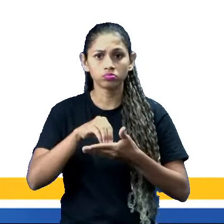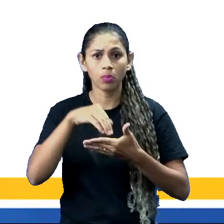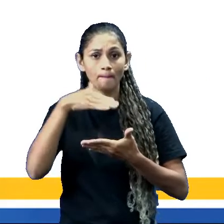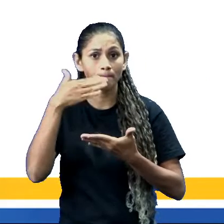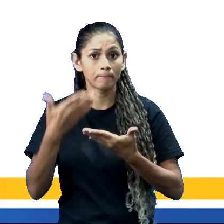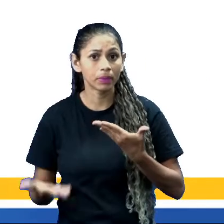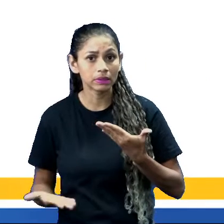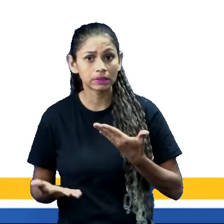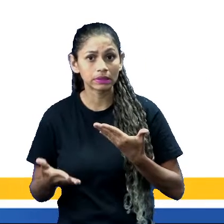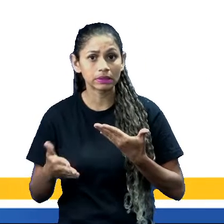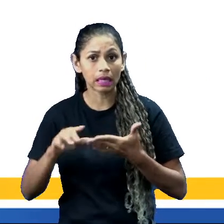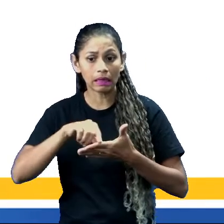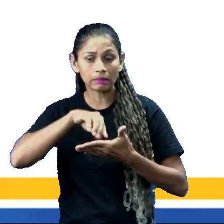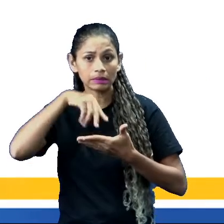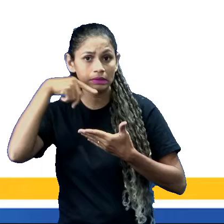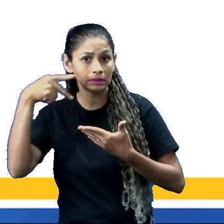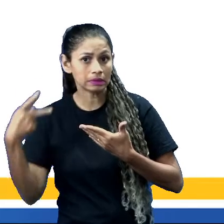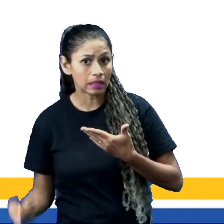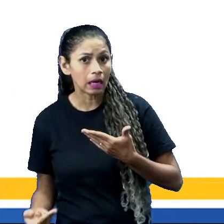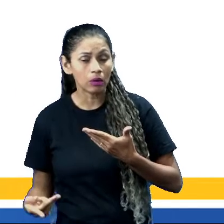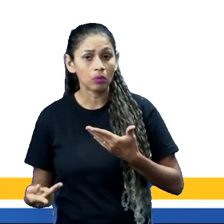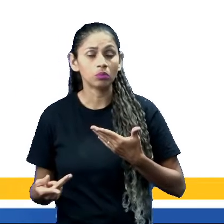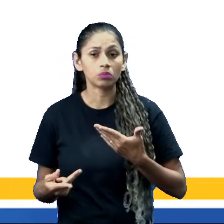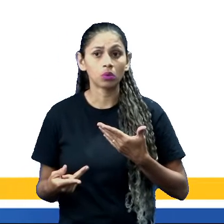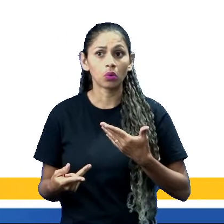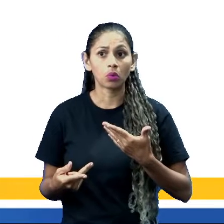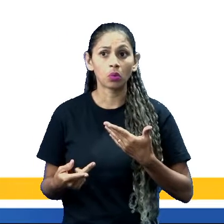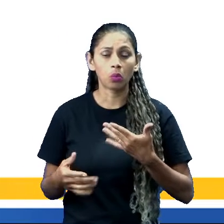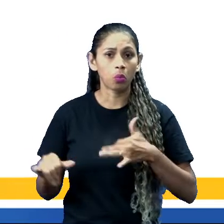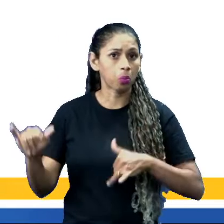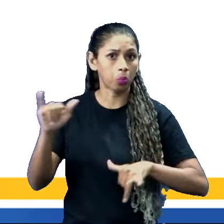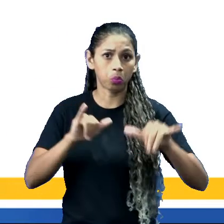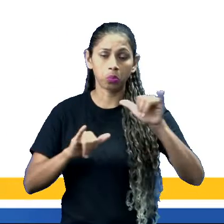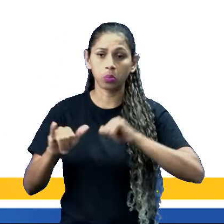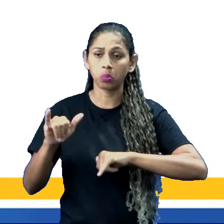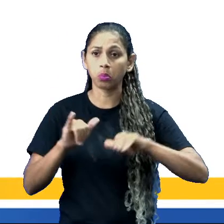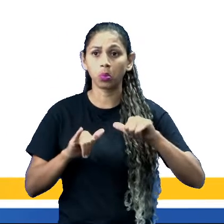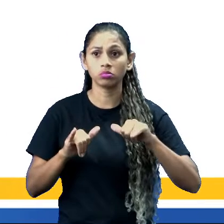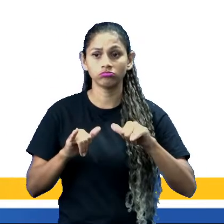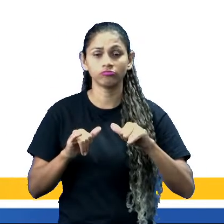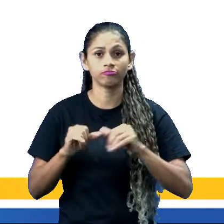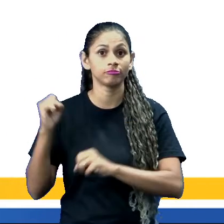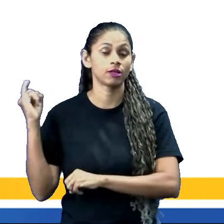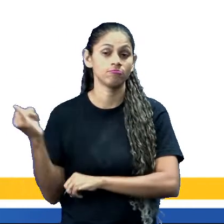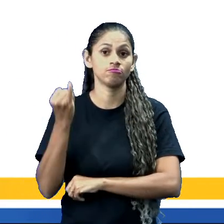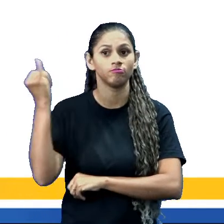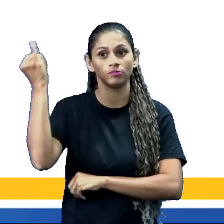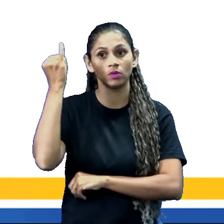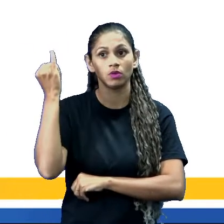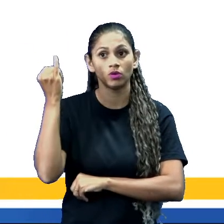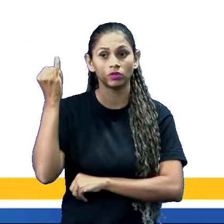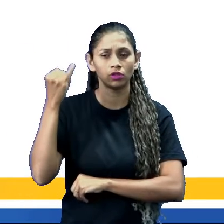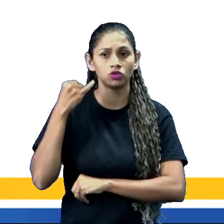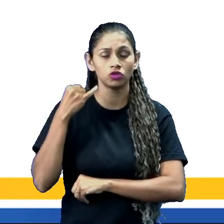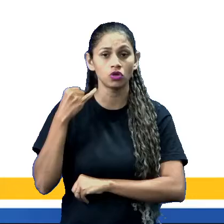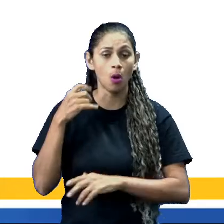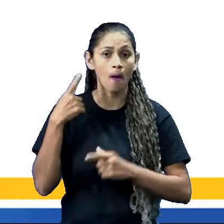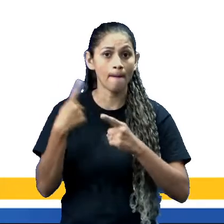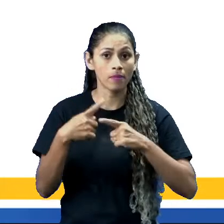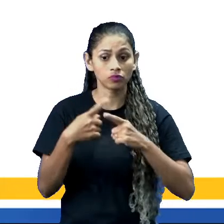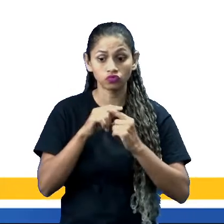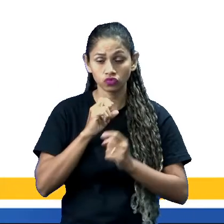seu corpo. Então esse chuveiro, ele é o quê? Ele é imprescindível para a eliminação dos danos causados por acidentes ou